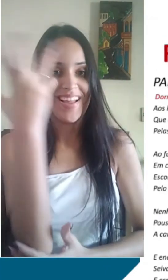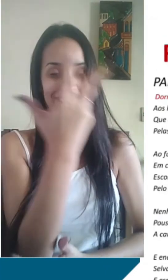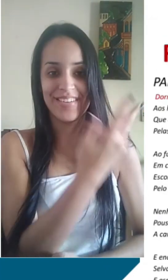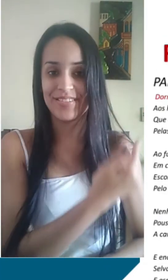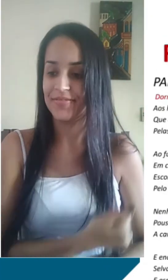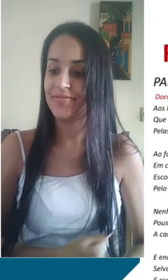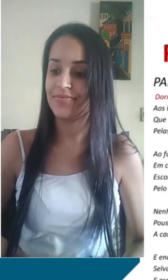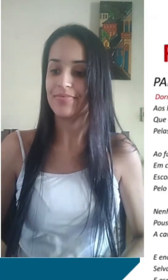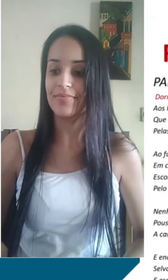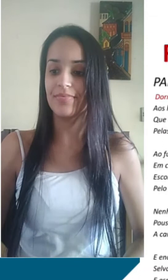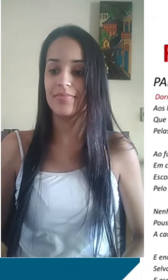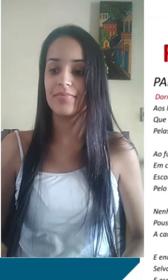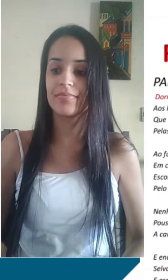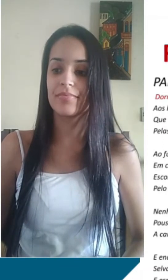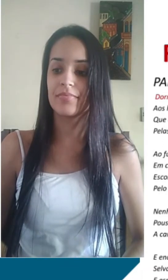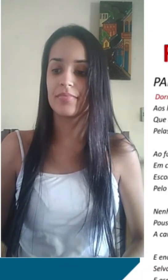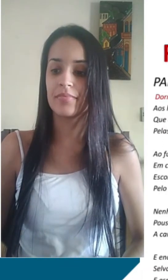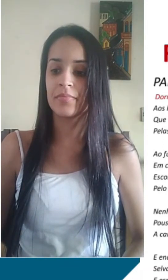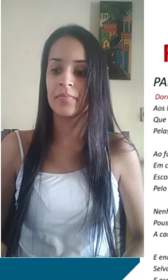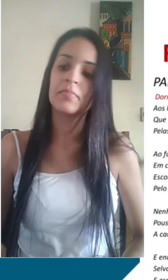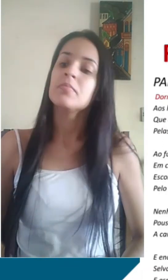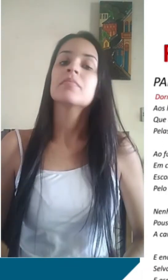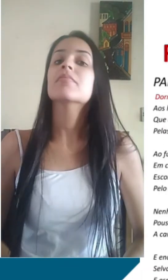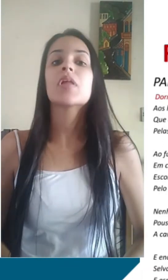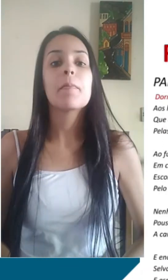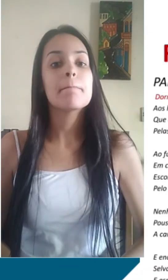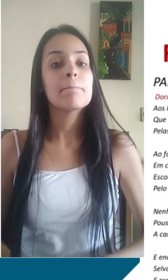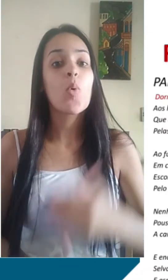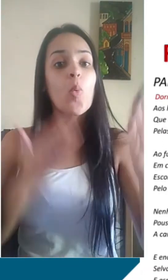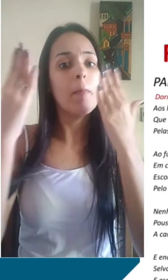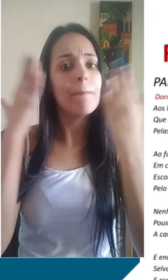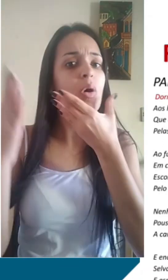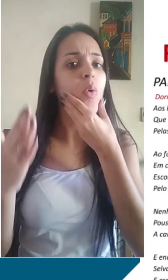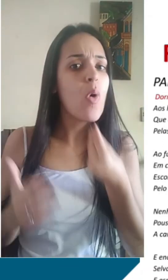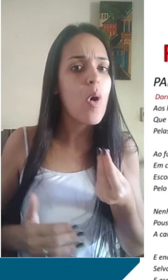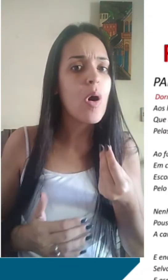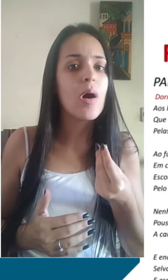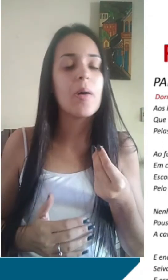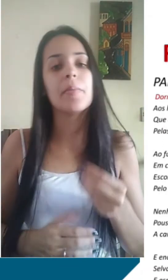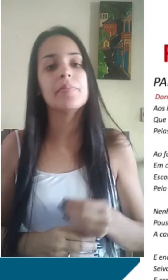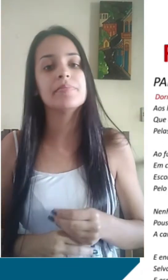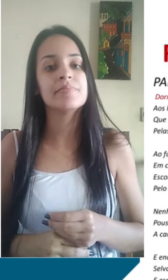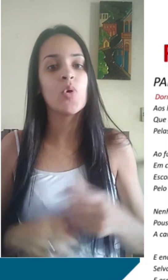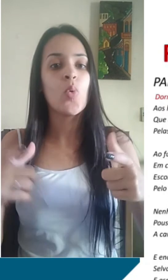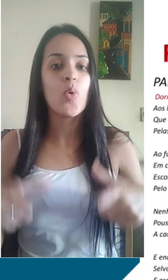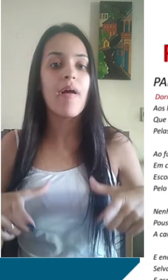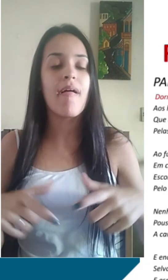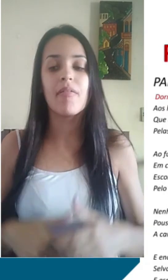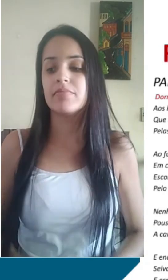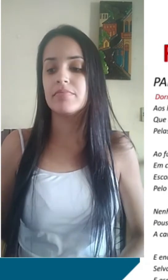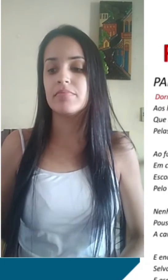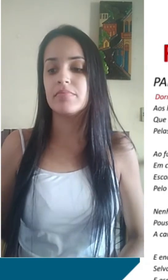ao parque. Cada palavra é cuidadosamente escolhida para que as rimas se casem e